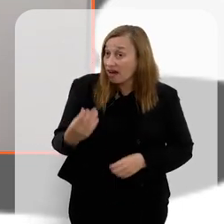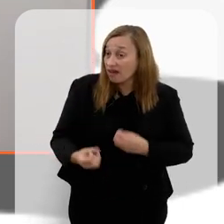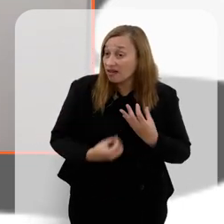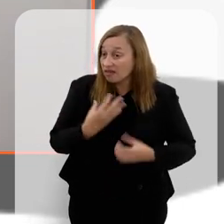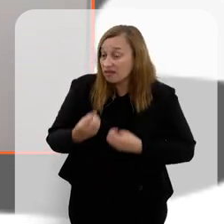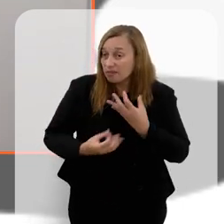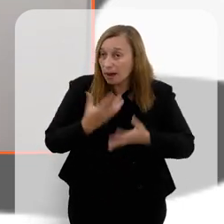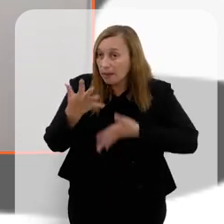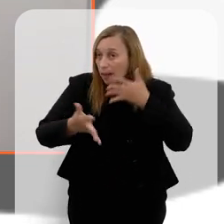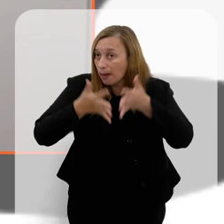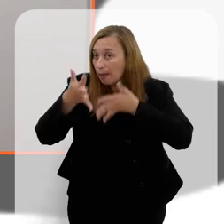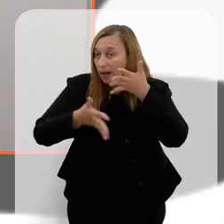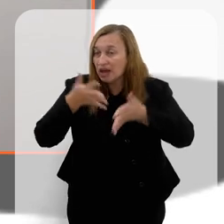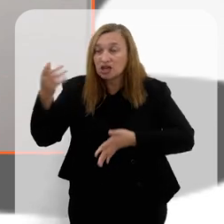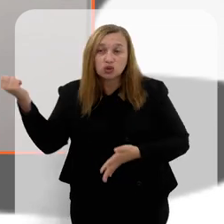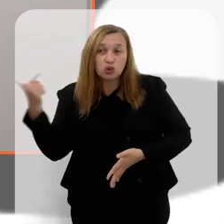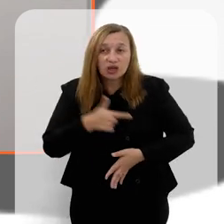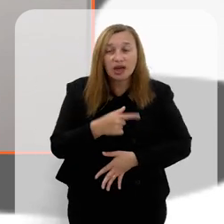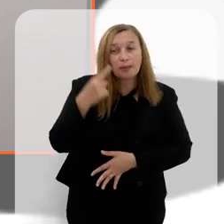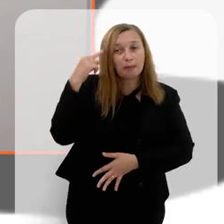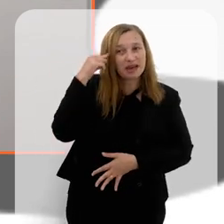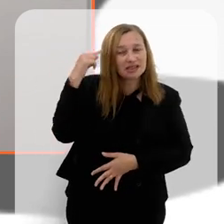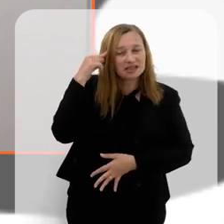falar do que a gente imagina.